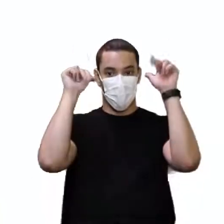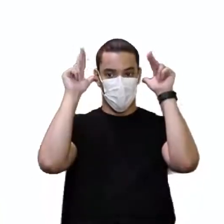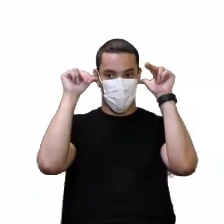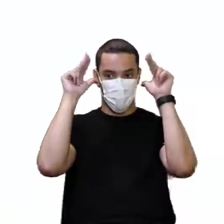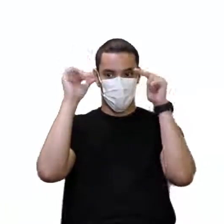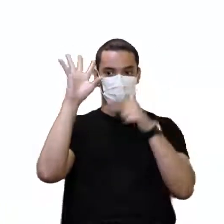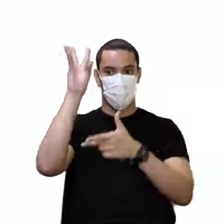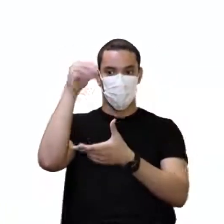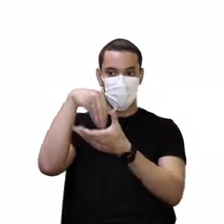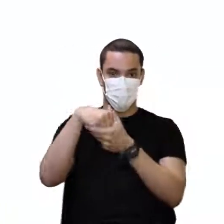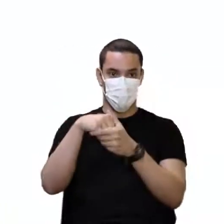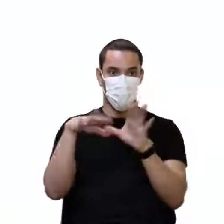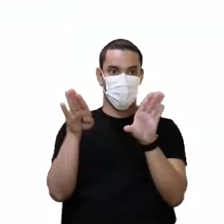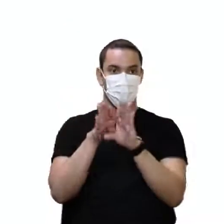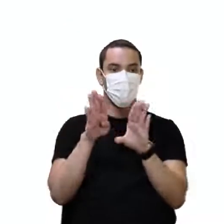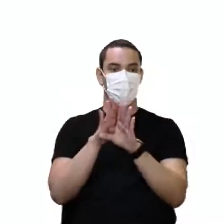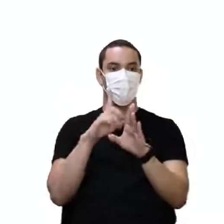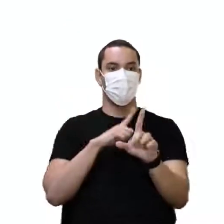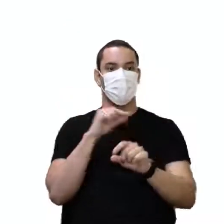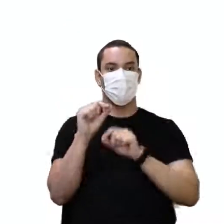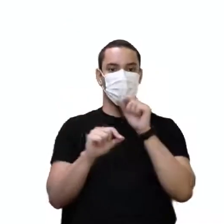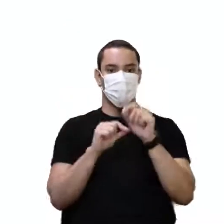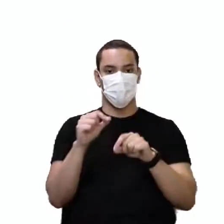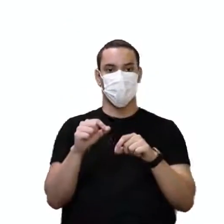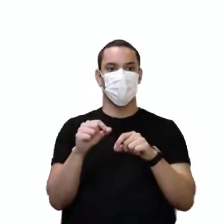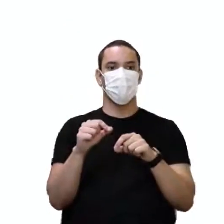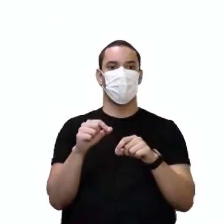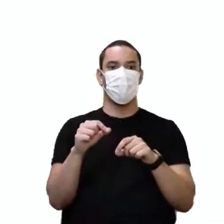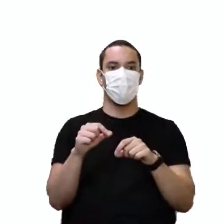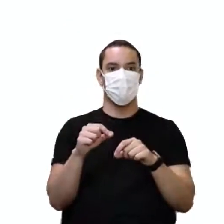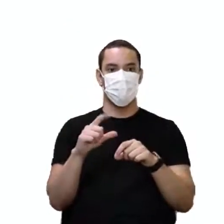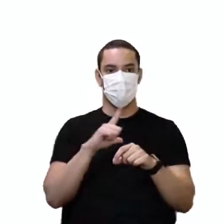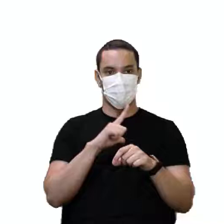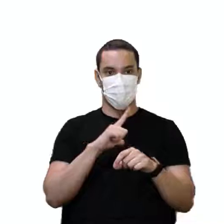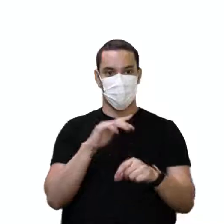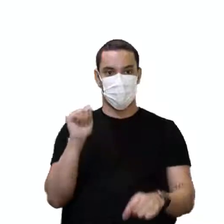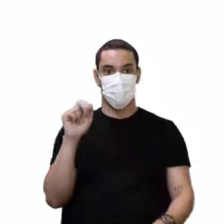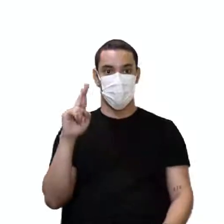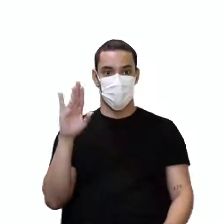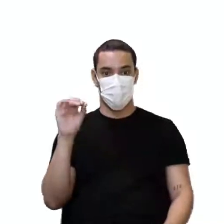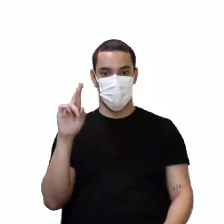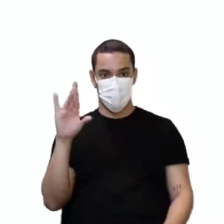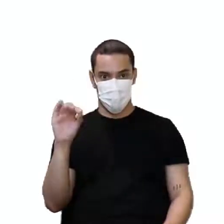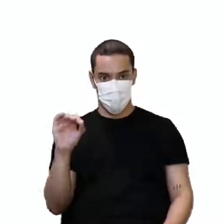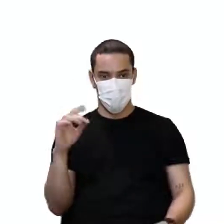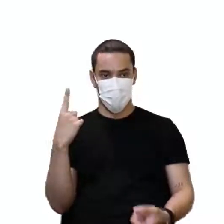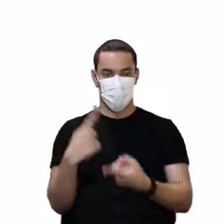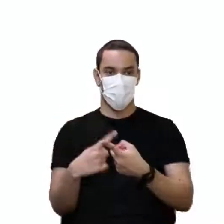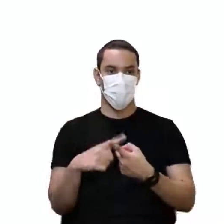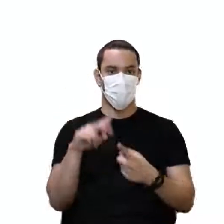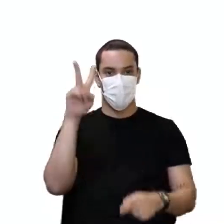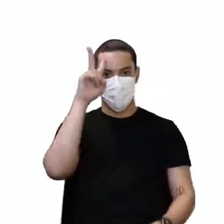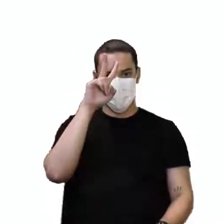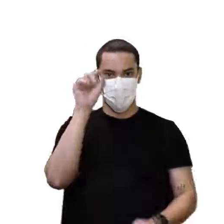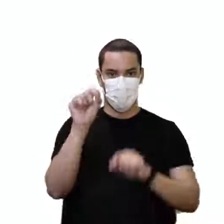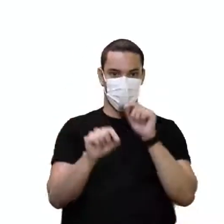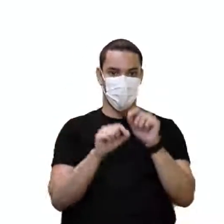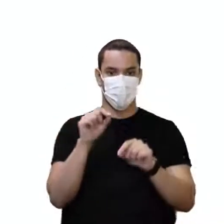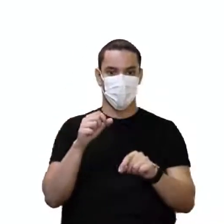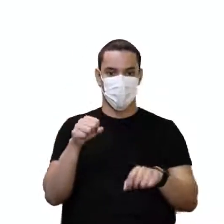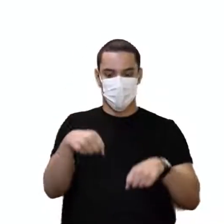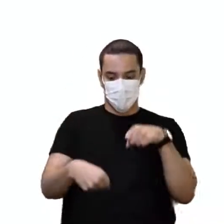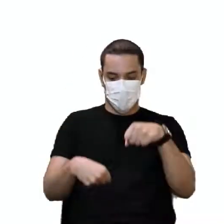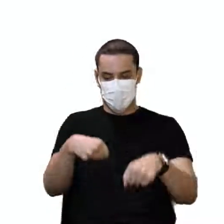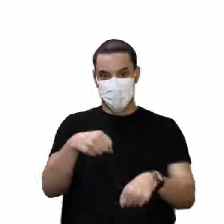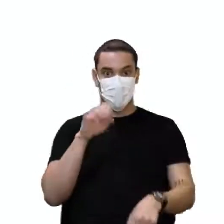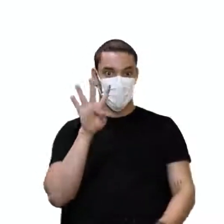terrestre, e nós temos um ambiente também no solo arbóreo, tá? Presta atenção. Então, o aparelho locomotor quadrúpede